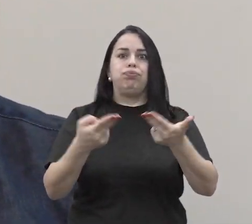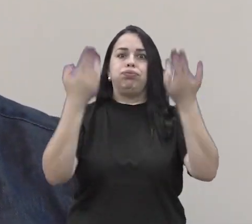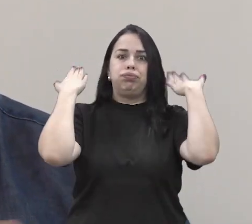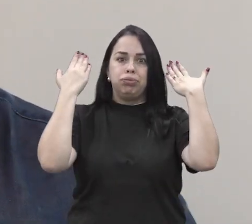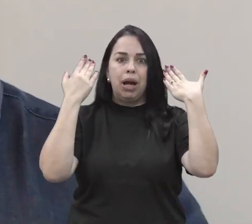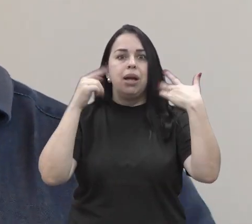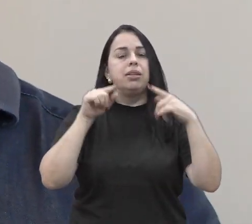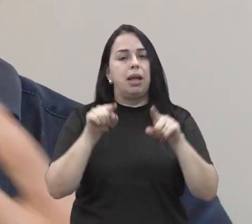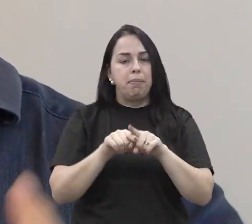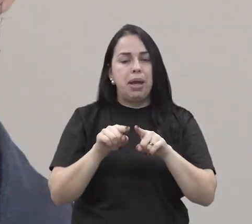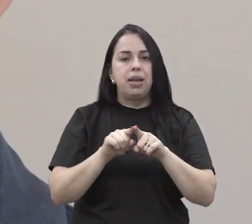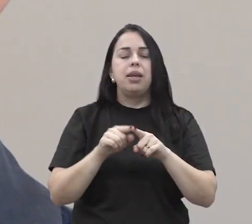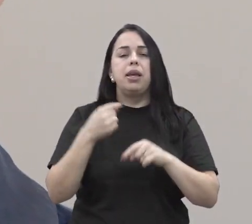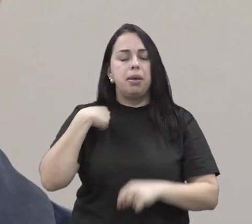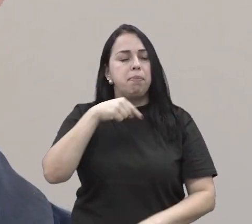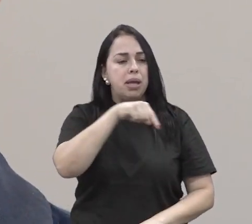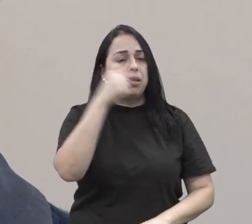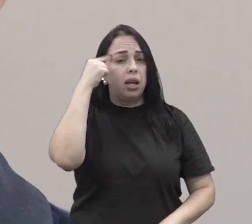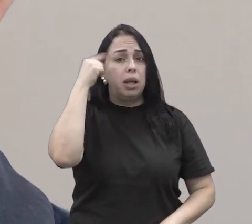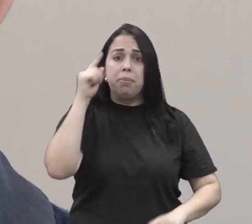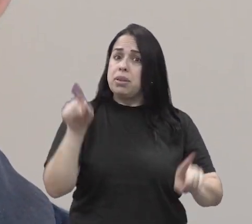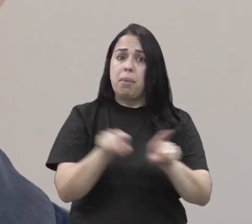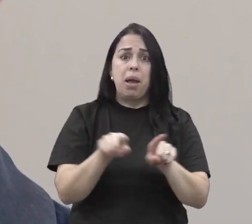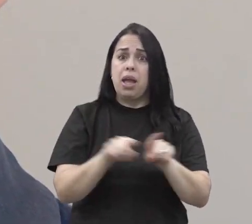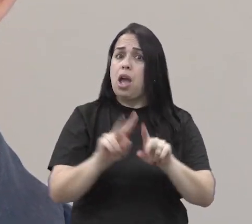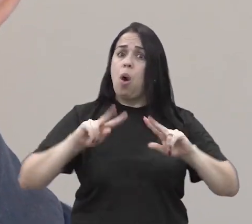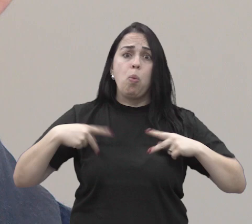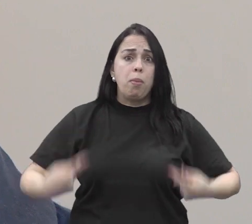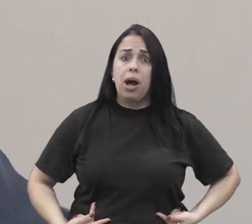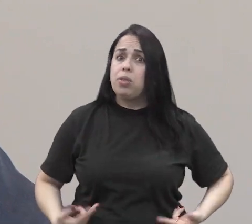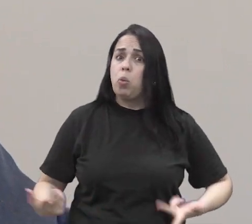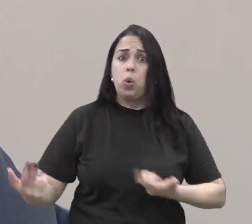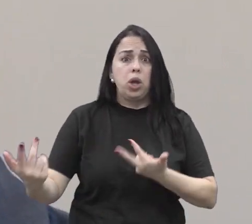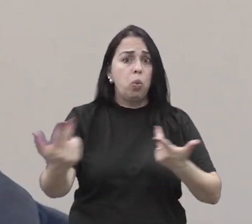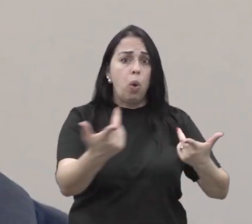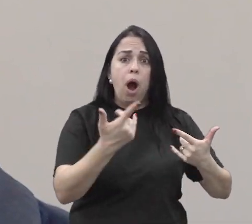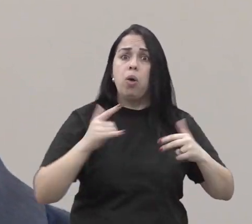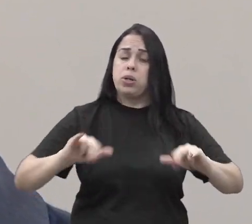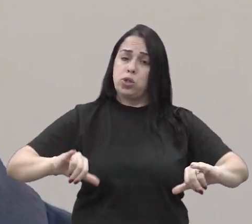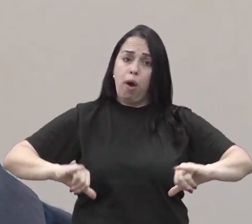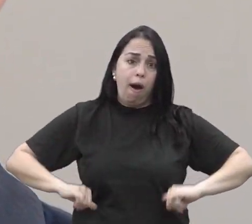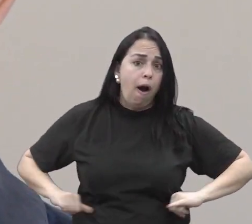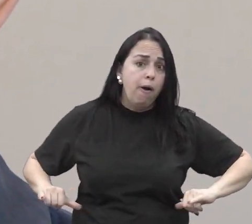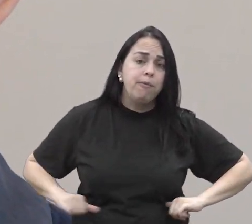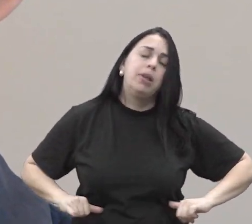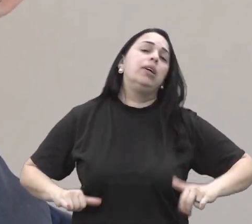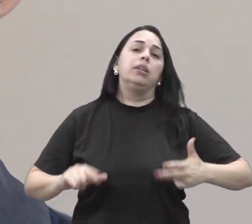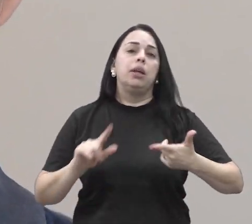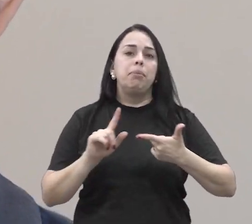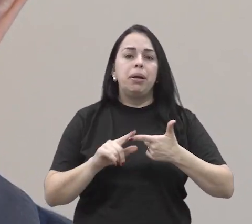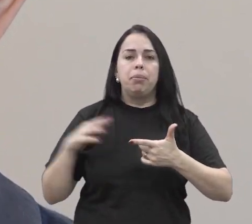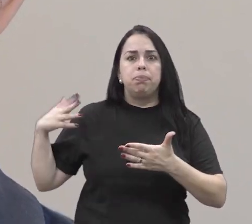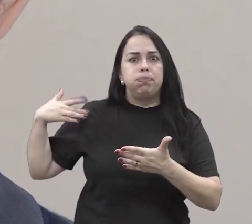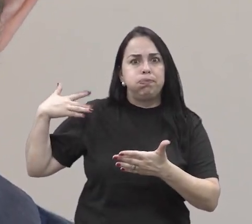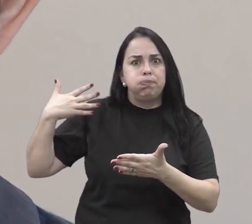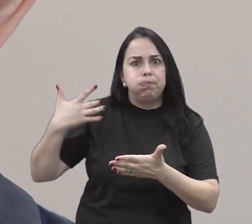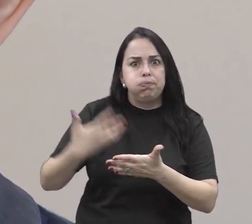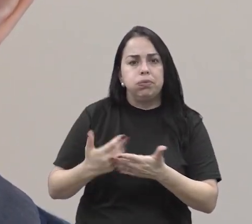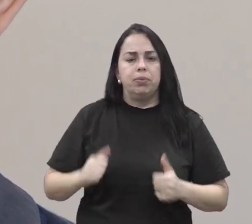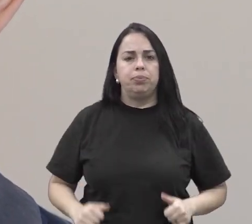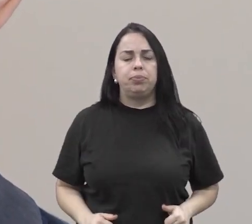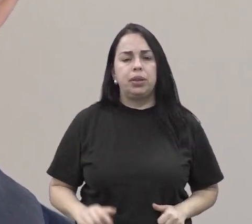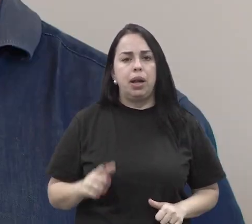das doenças mentais e humanizar a figura do médico como um ser humano, que também enfrenta dificuldades ao longo